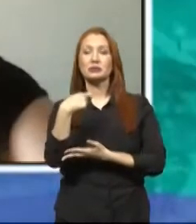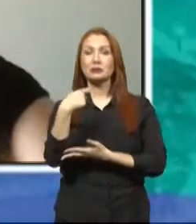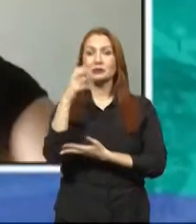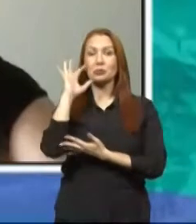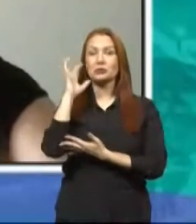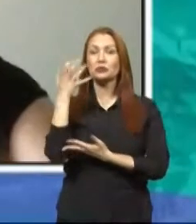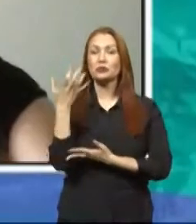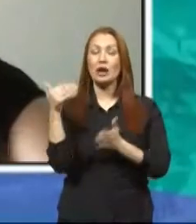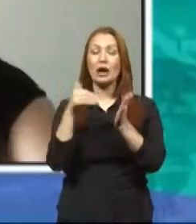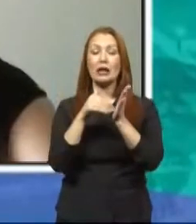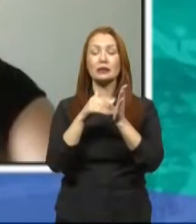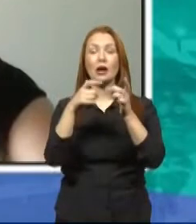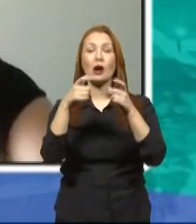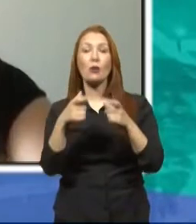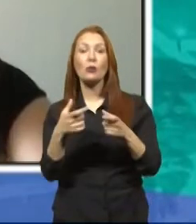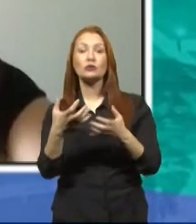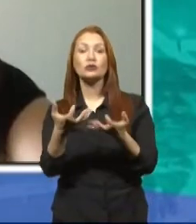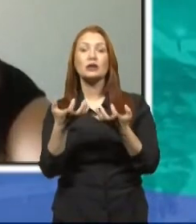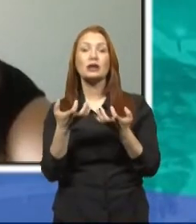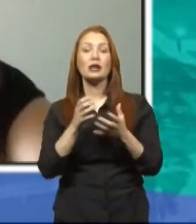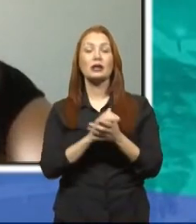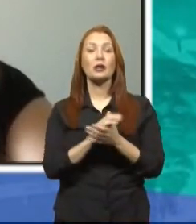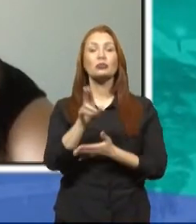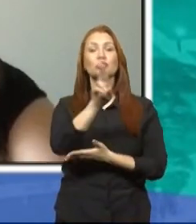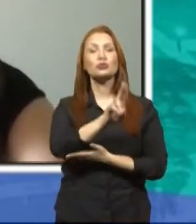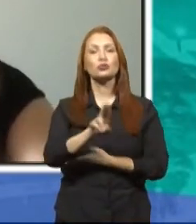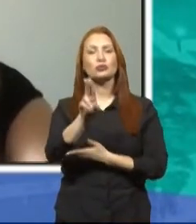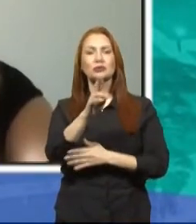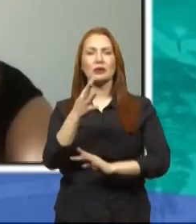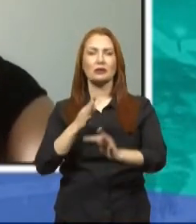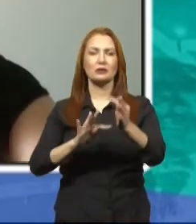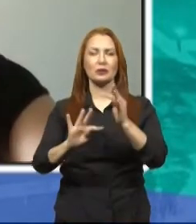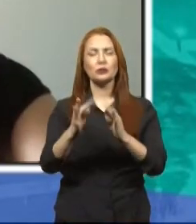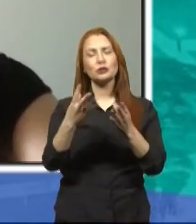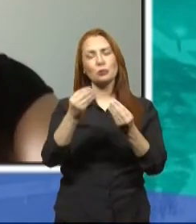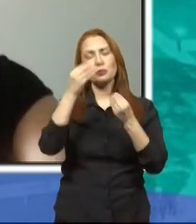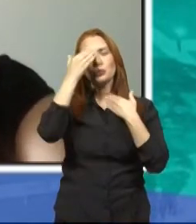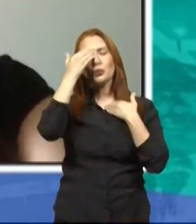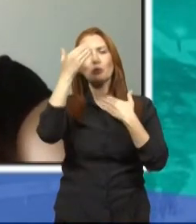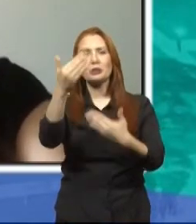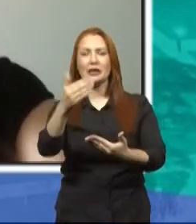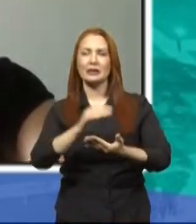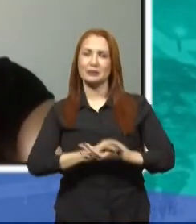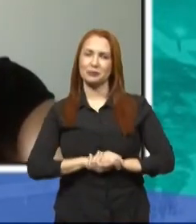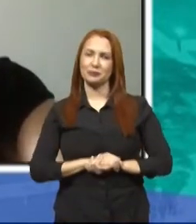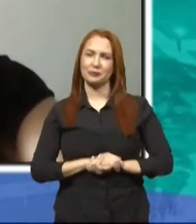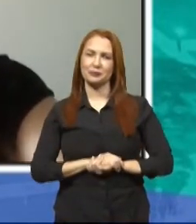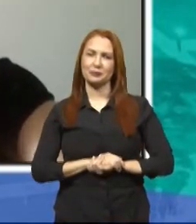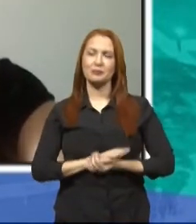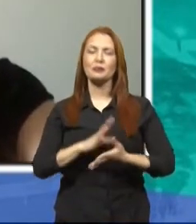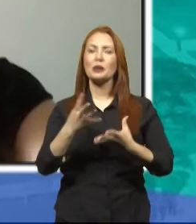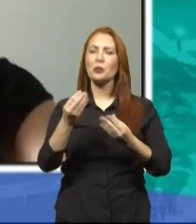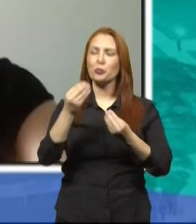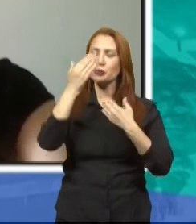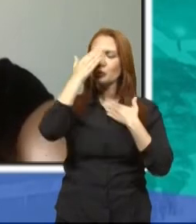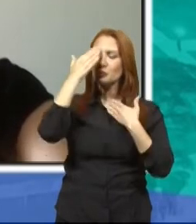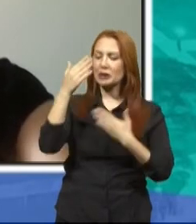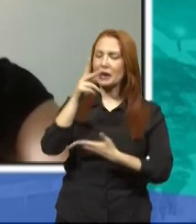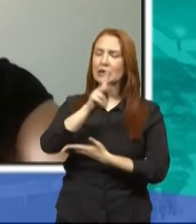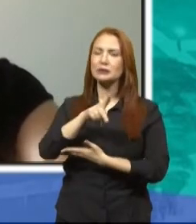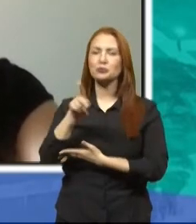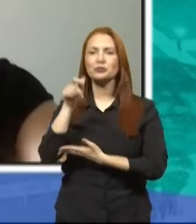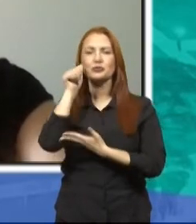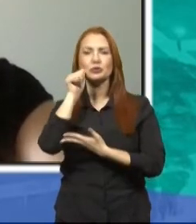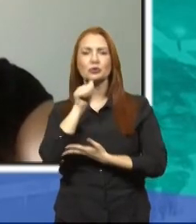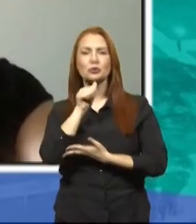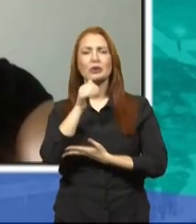a gente vai querer chegar com o uso da tecnologia. Muito obrigada. Muito obrigado, então, professora Rosa.